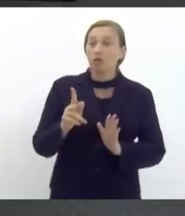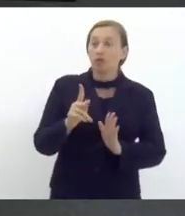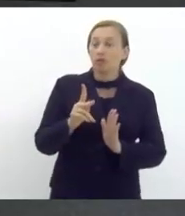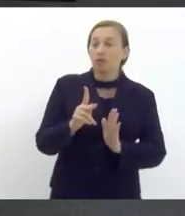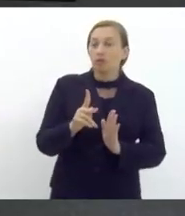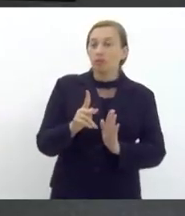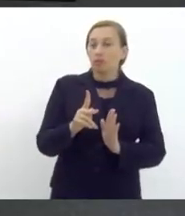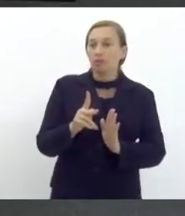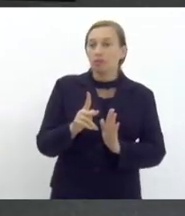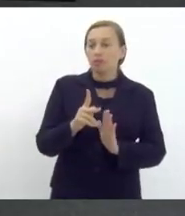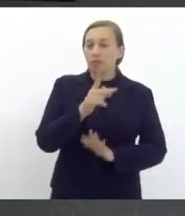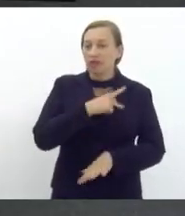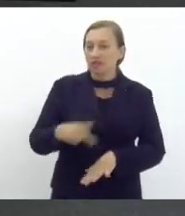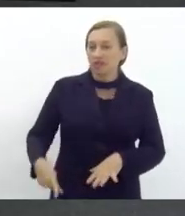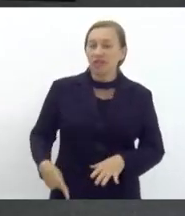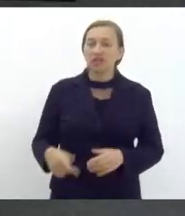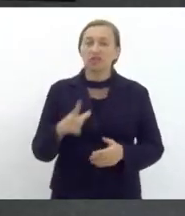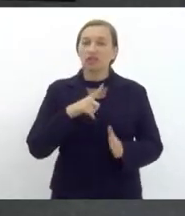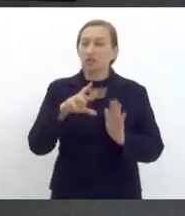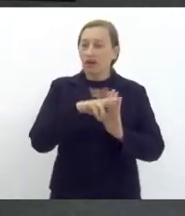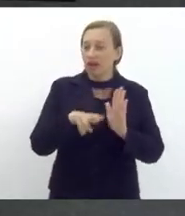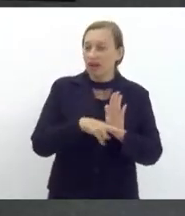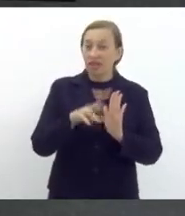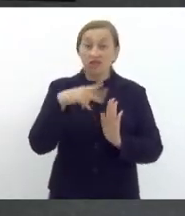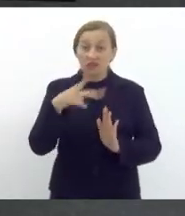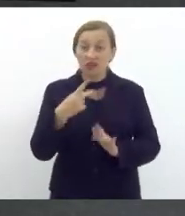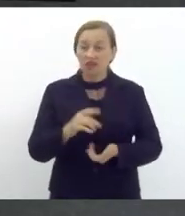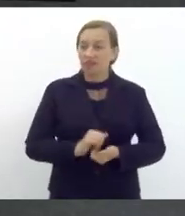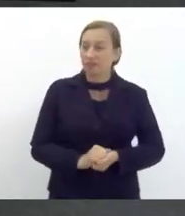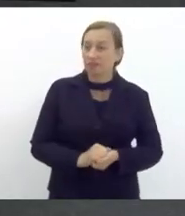precedente aqui que diz o seguinte